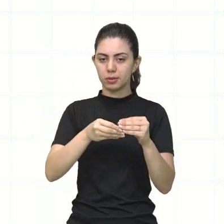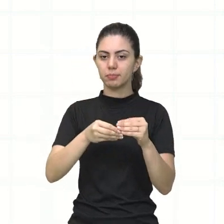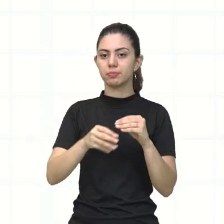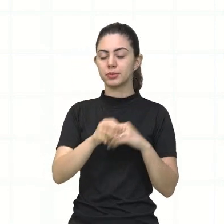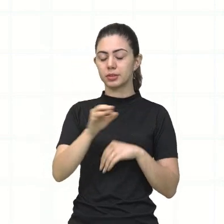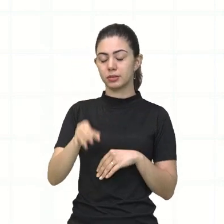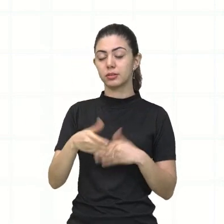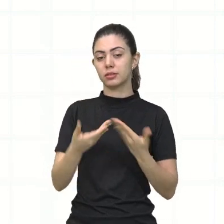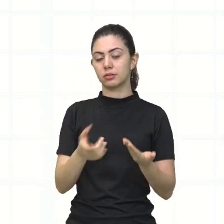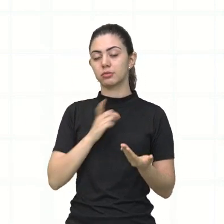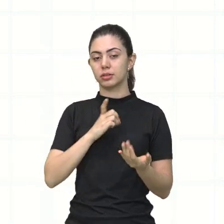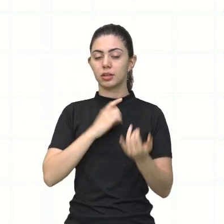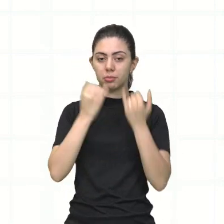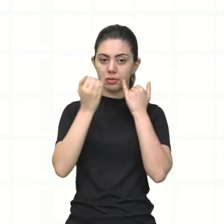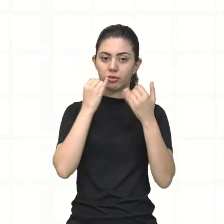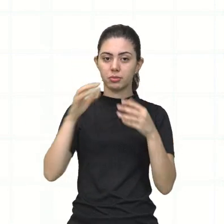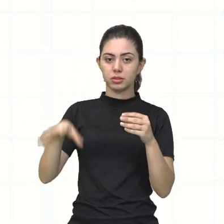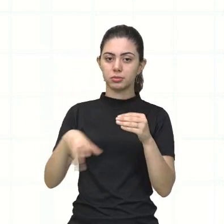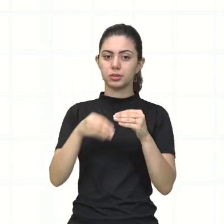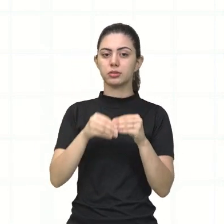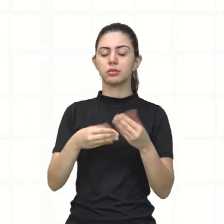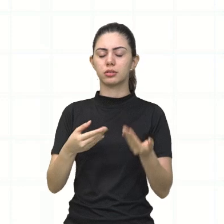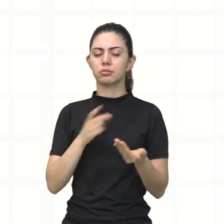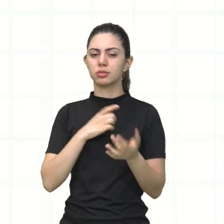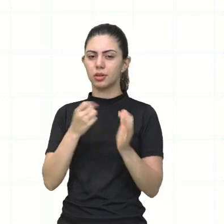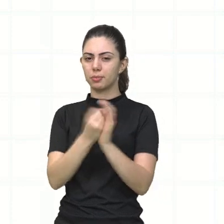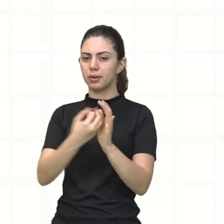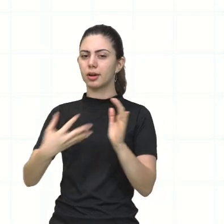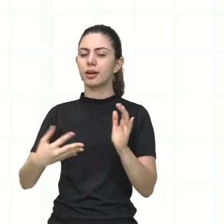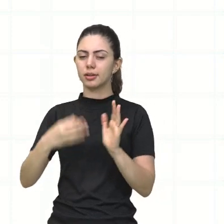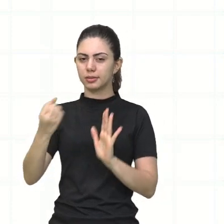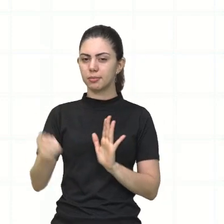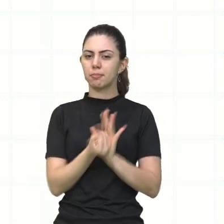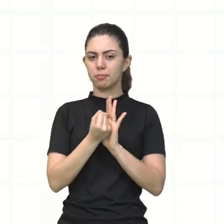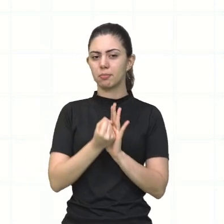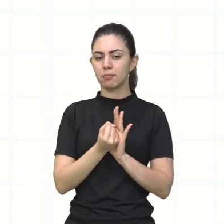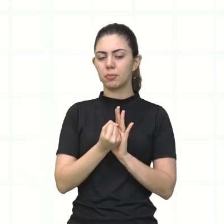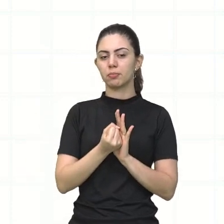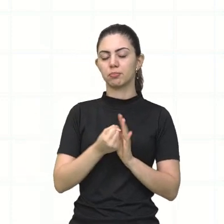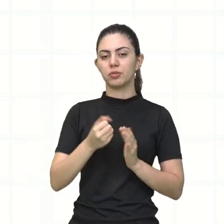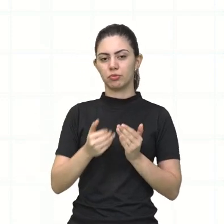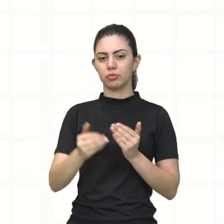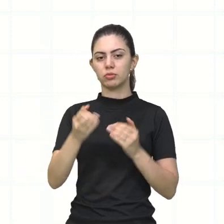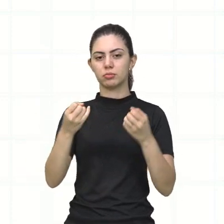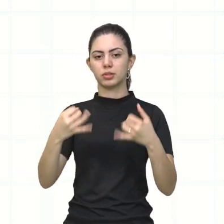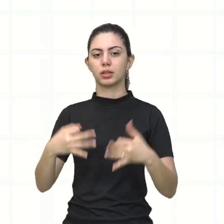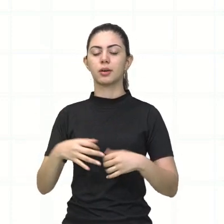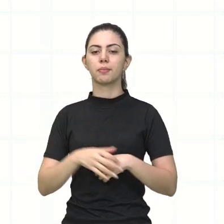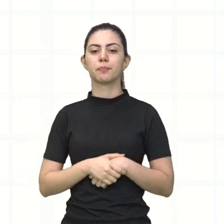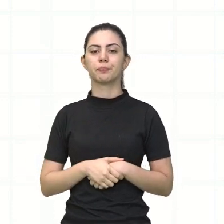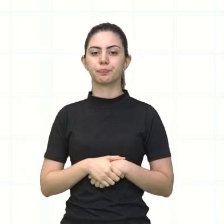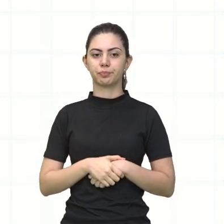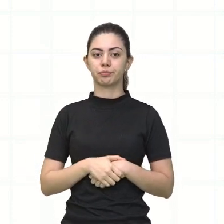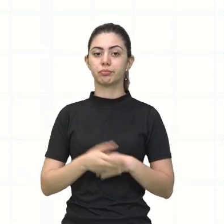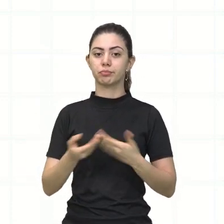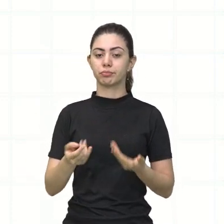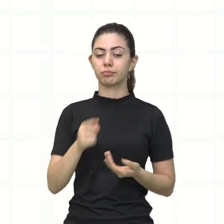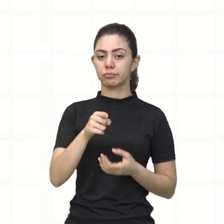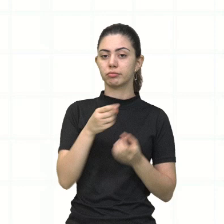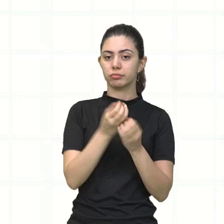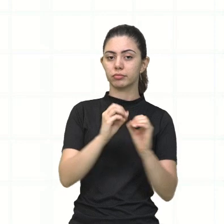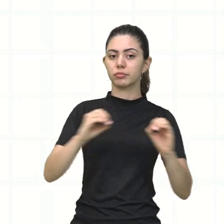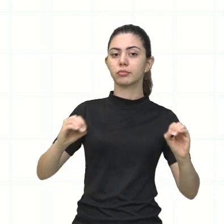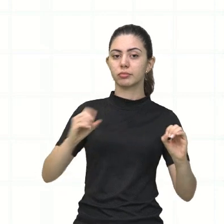dar uma informação adicional. E tem uma característica marcante que a gente vai ver daqui a pouquinho. Então, essas orações